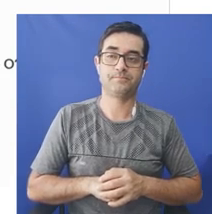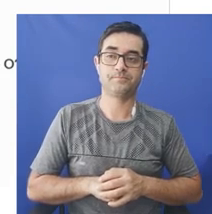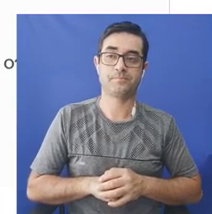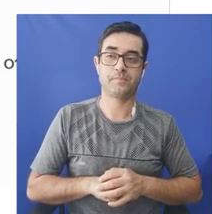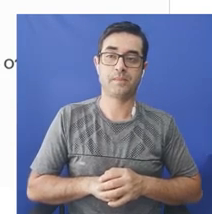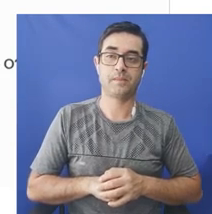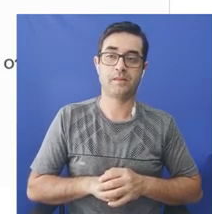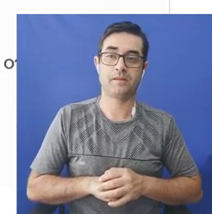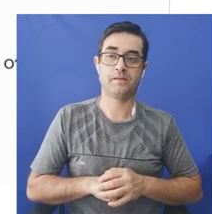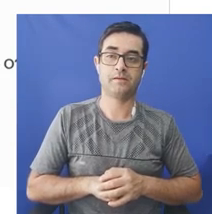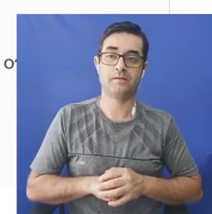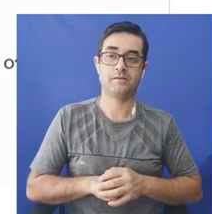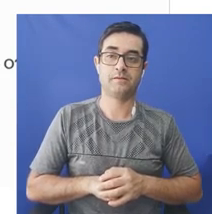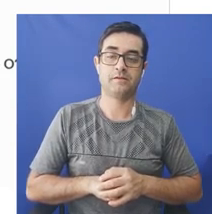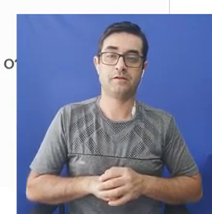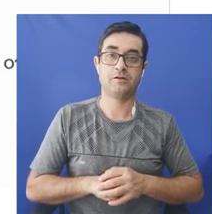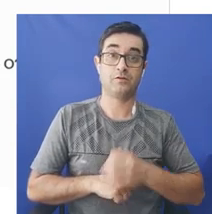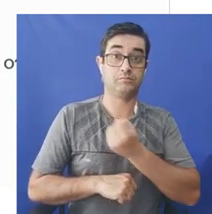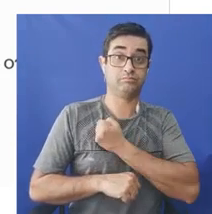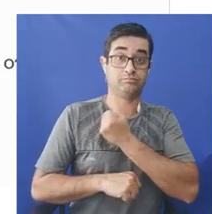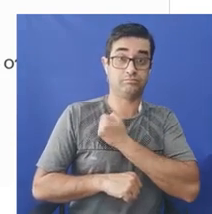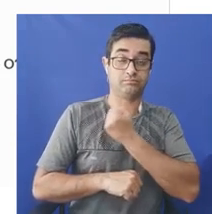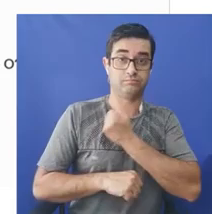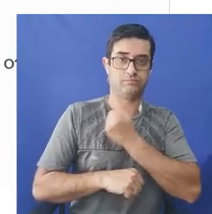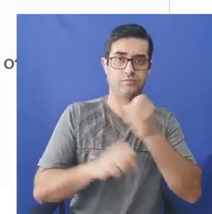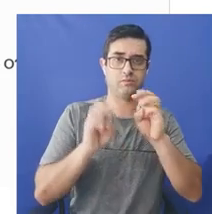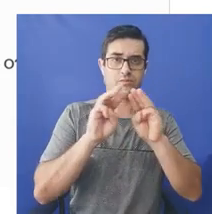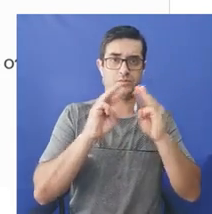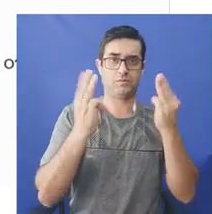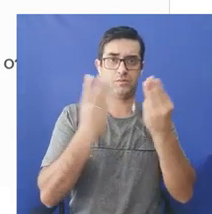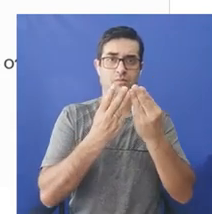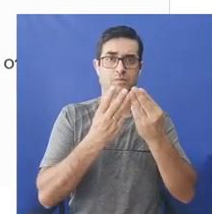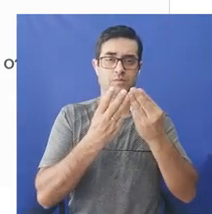agora está aqui em cima.